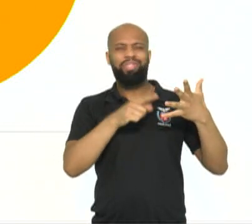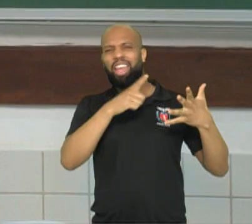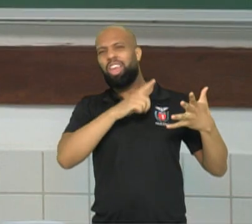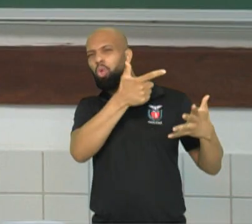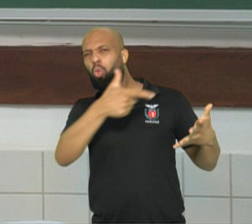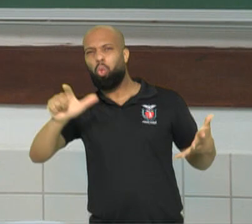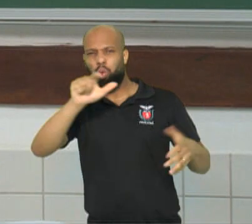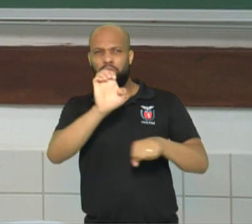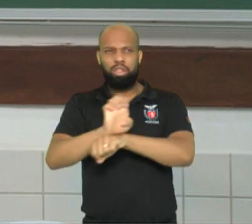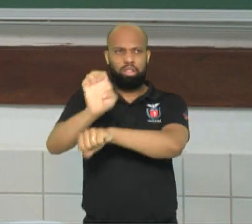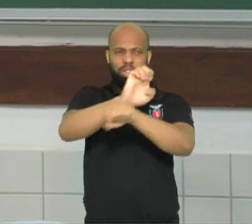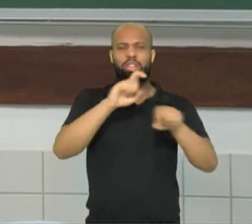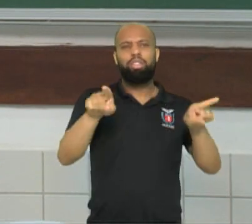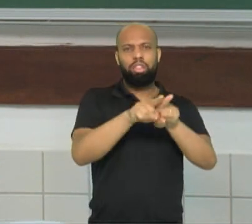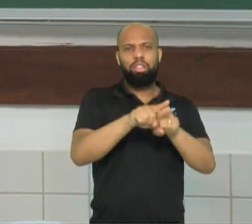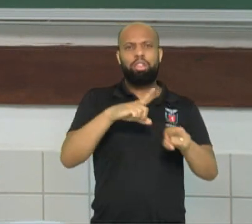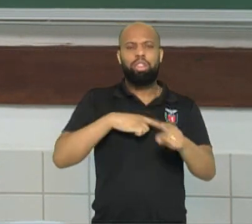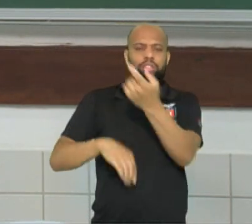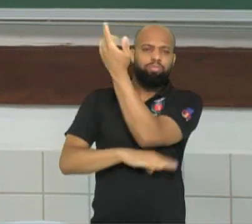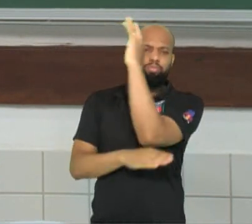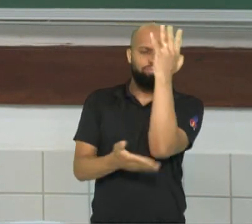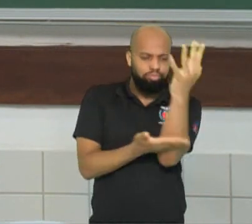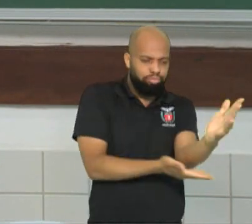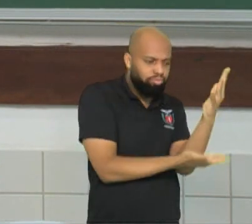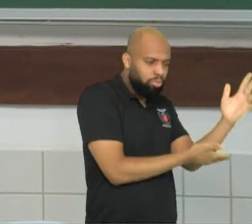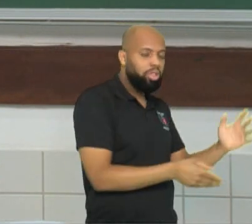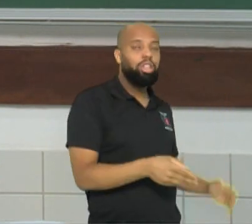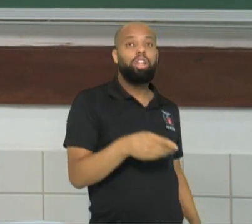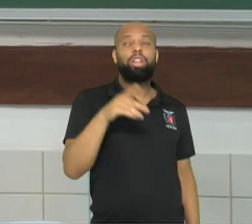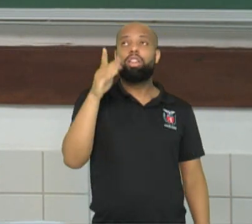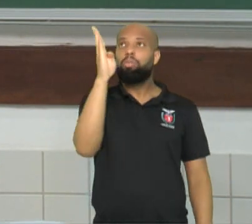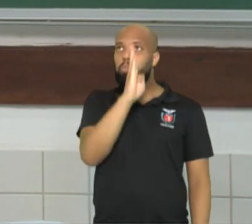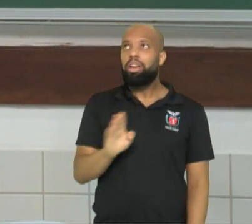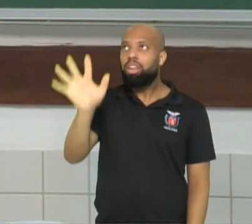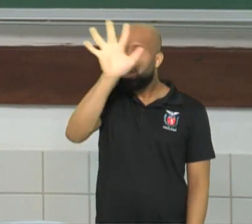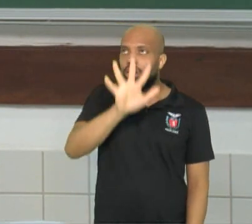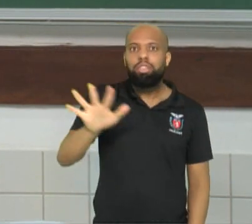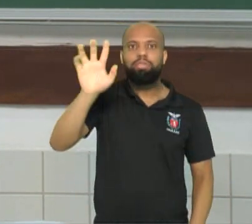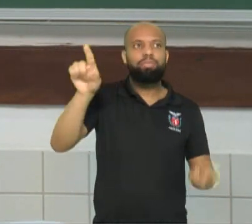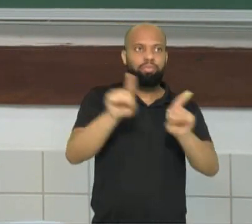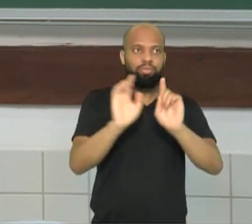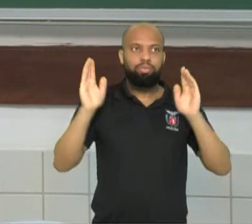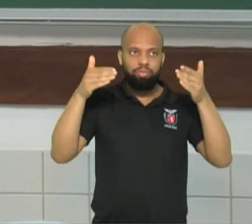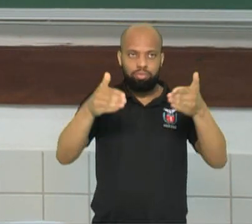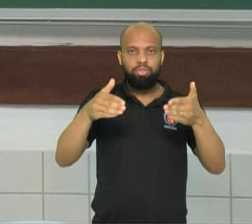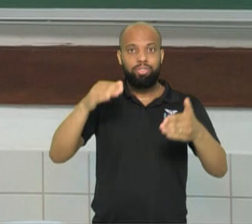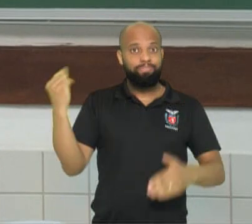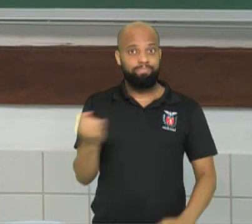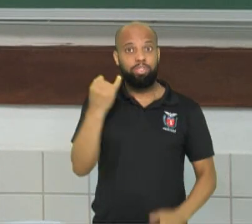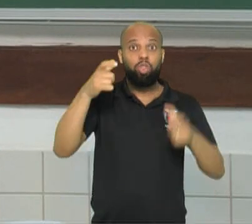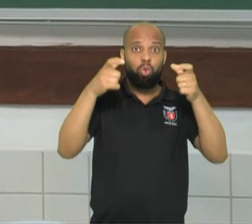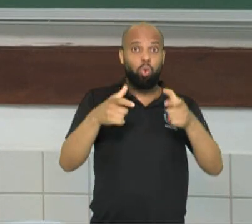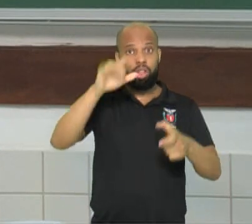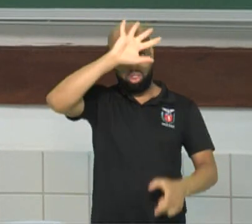estados. Então, tem muito desmatamento acontecendo no Brasil inteiro e aqui dando um enfoque importante na Amazônia,